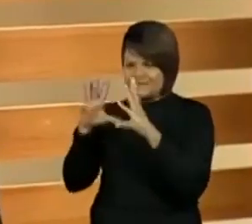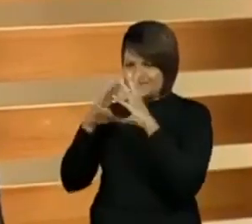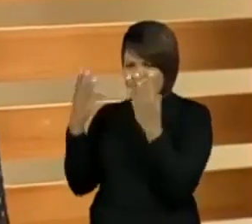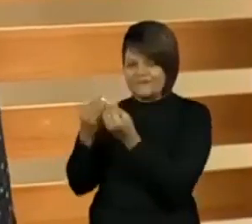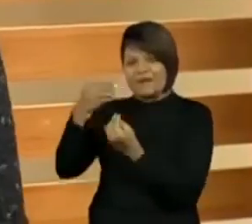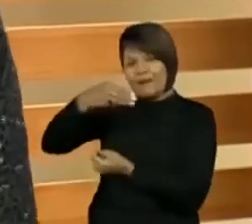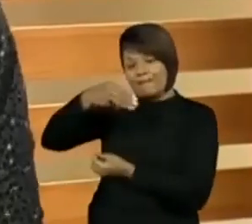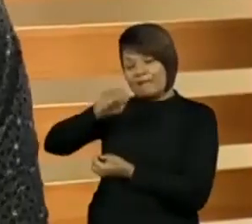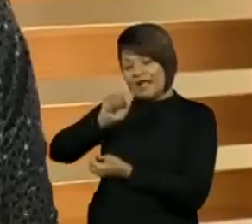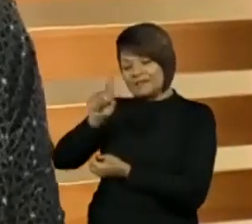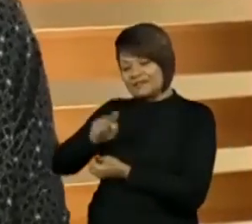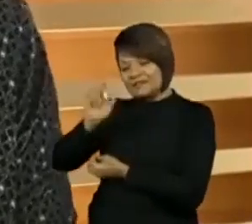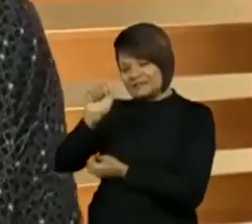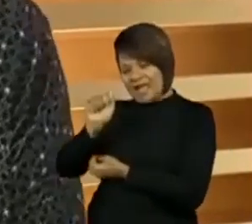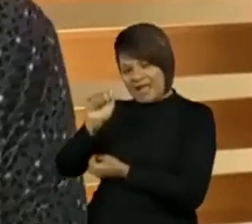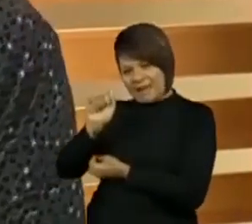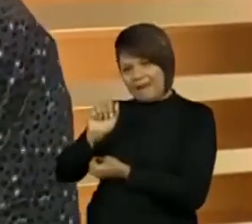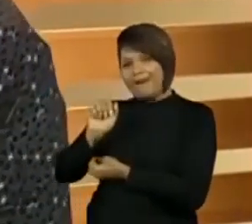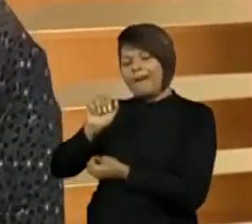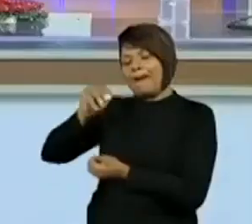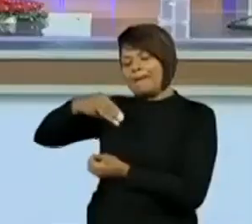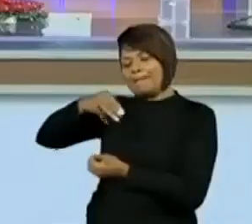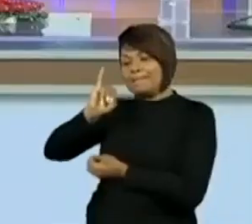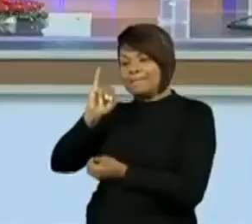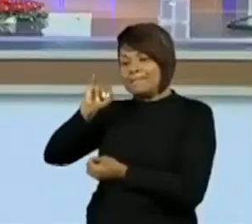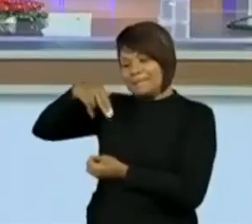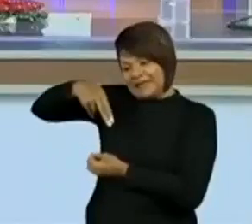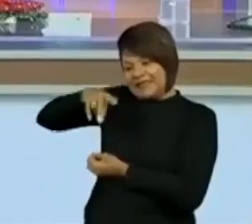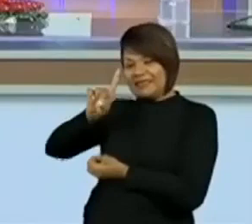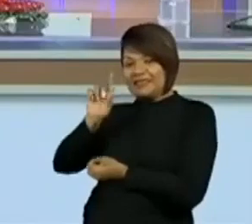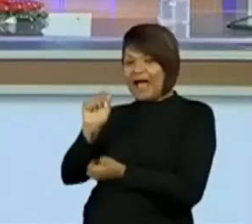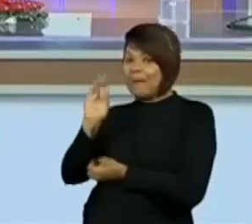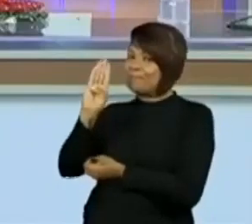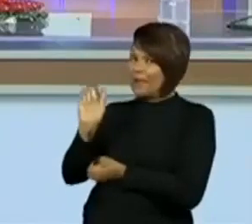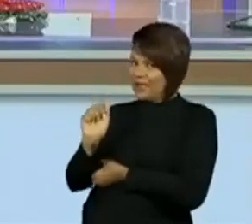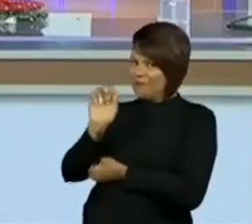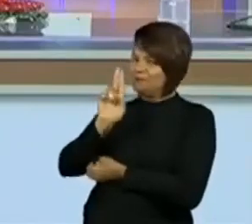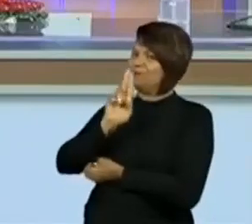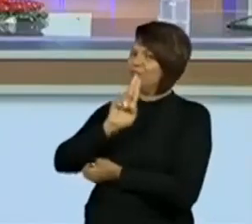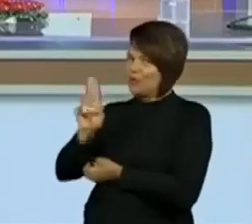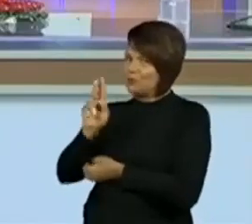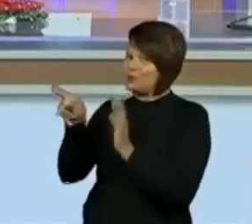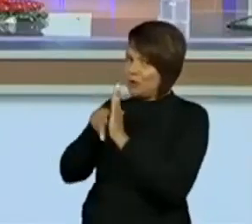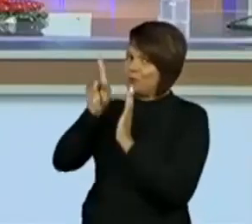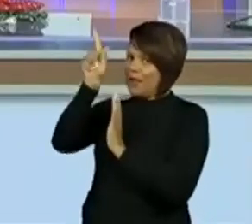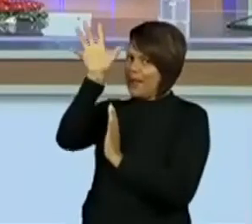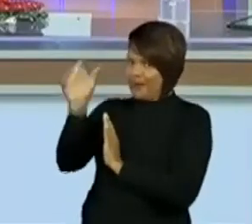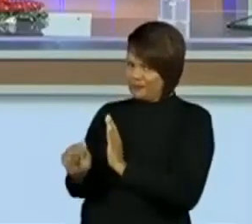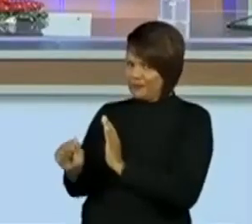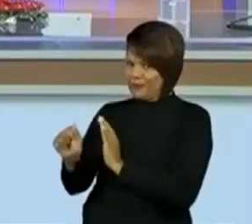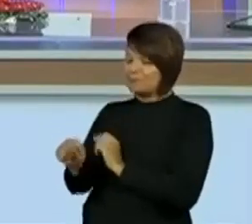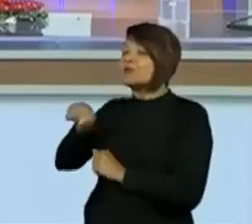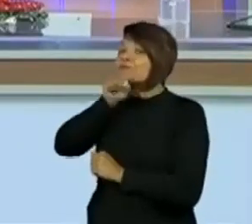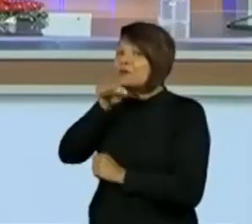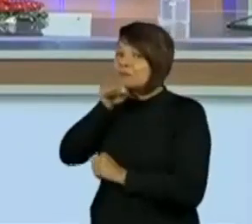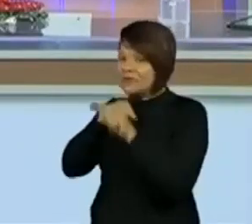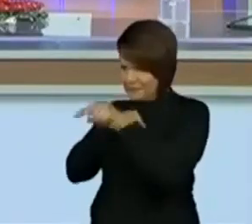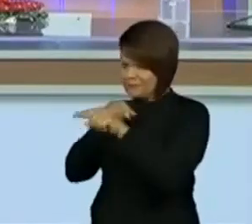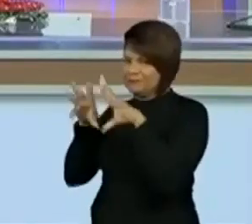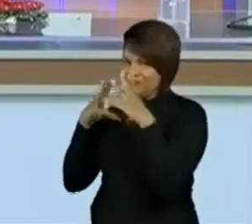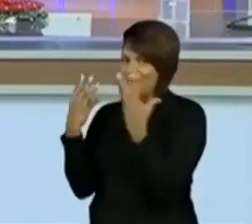Mazanendaba, resolveu que ela iria procurar as histórias. Eles moravam na beira da